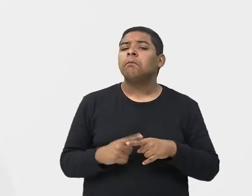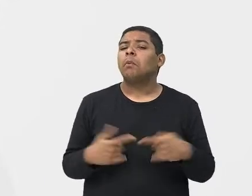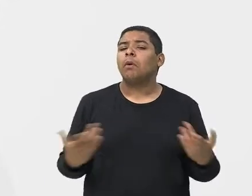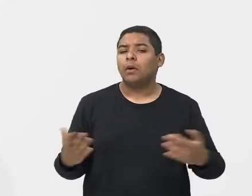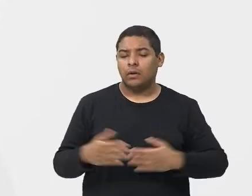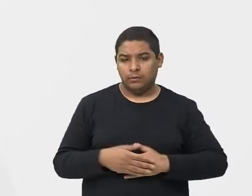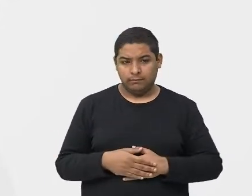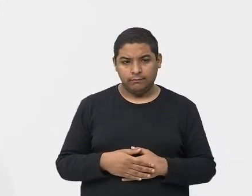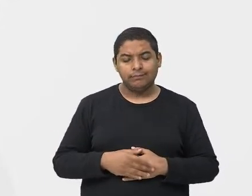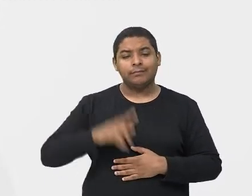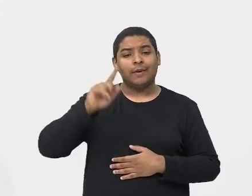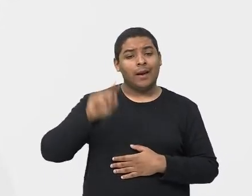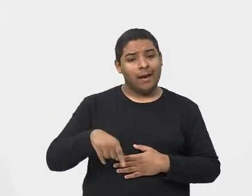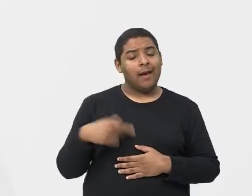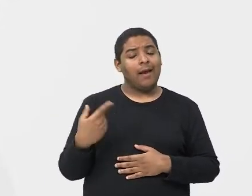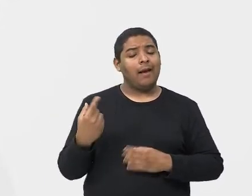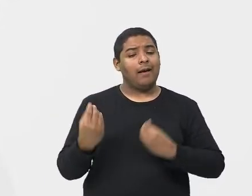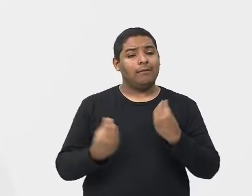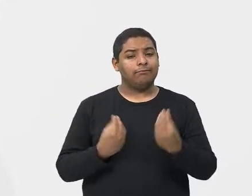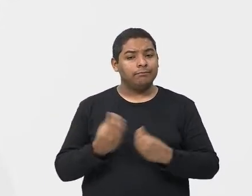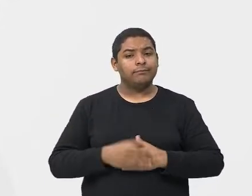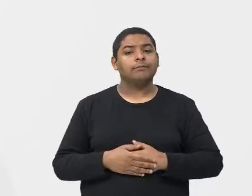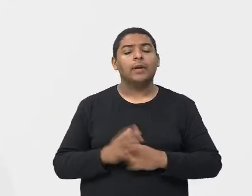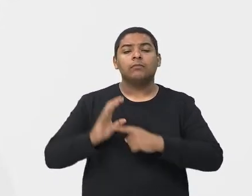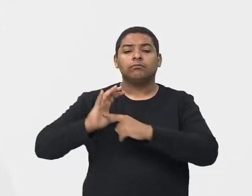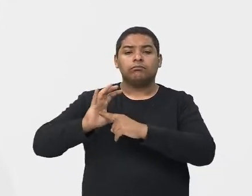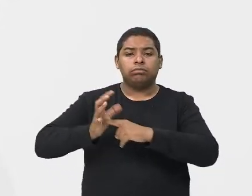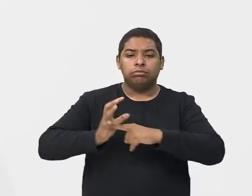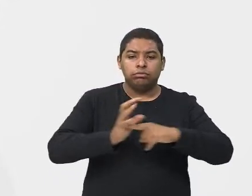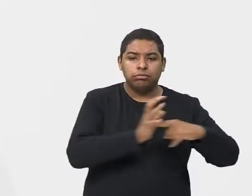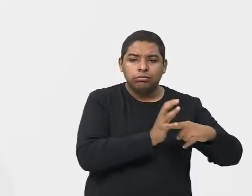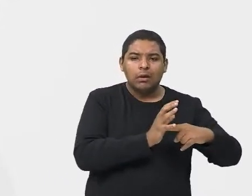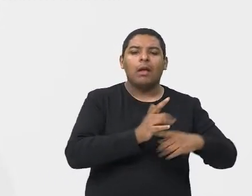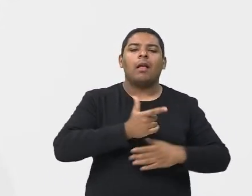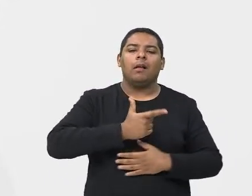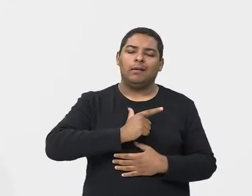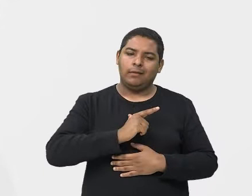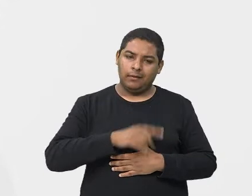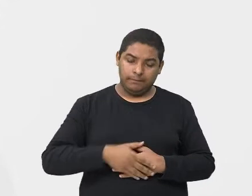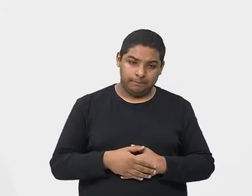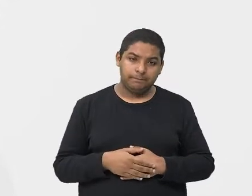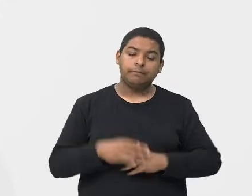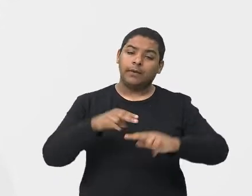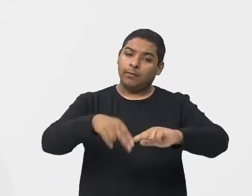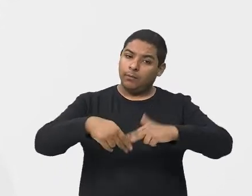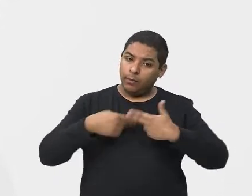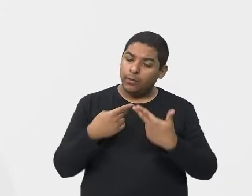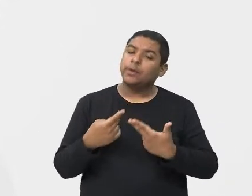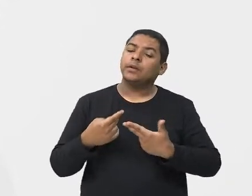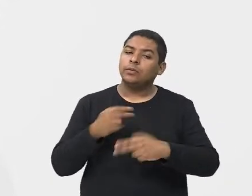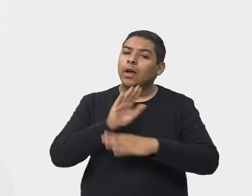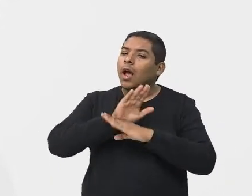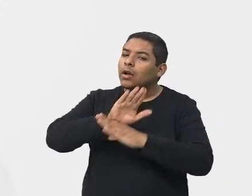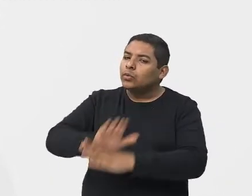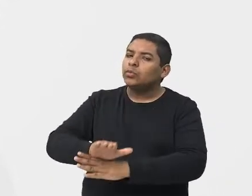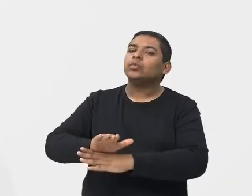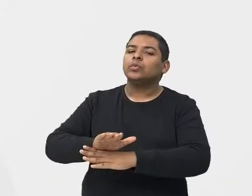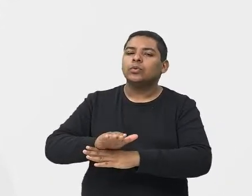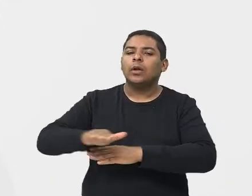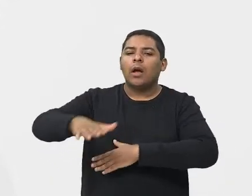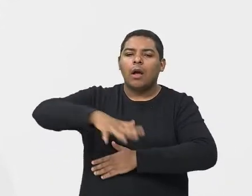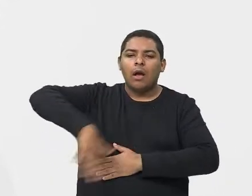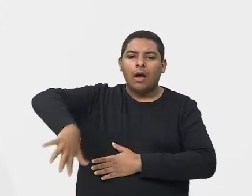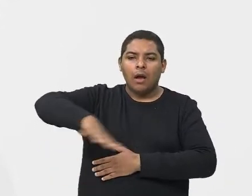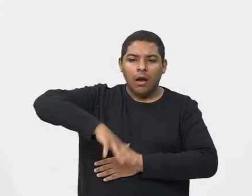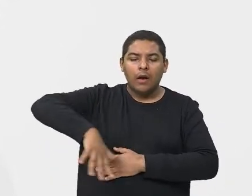vai ser considerada bastante mecanizada. Então, isso acabou ajudando bastante a essa parte do setor